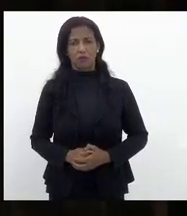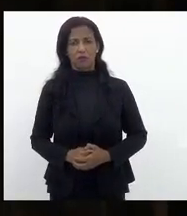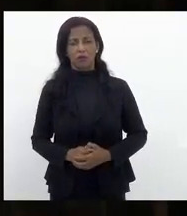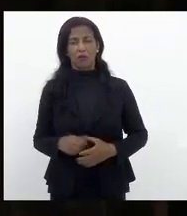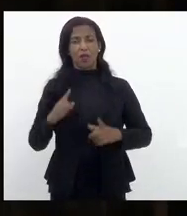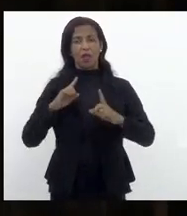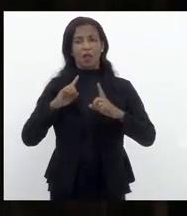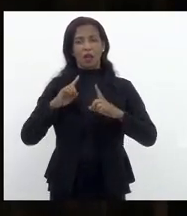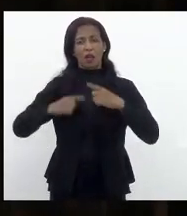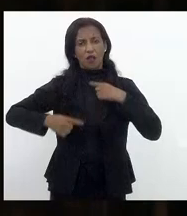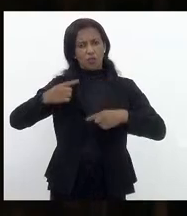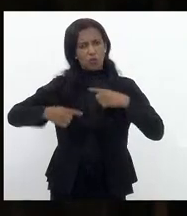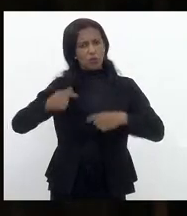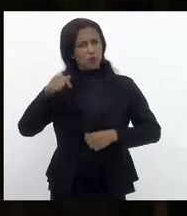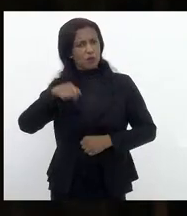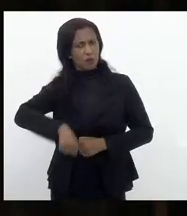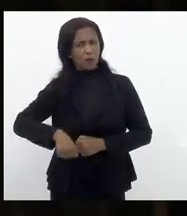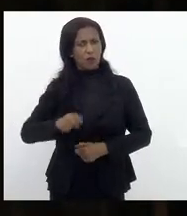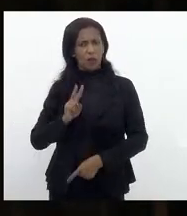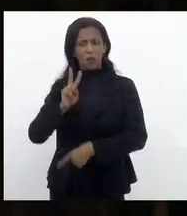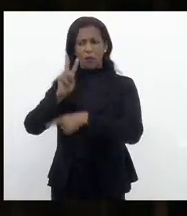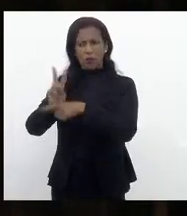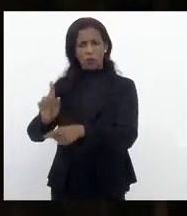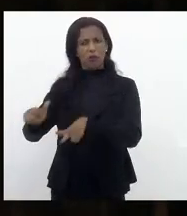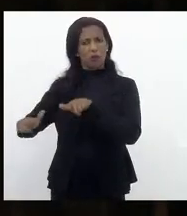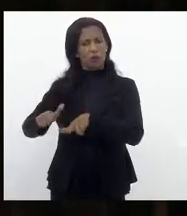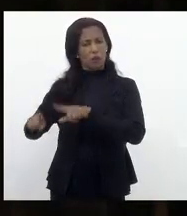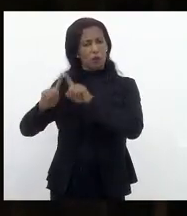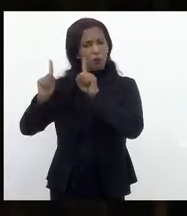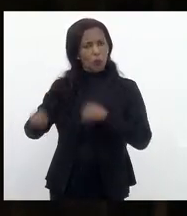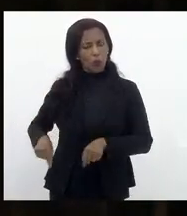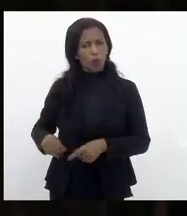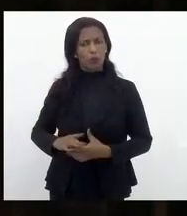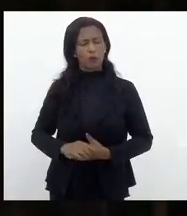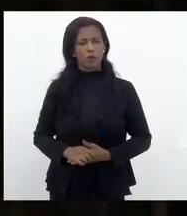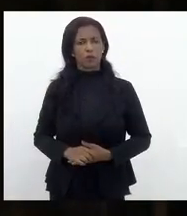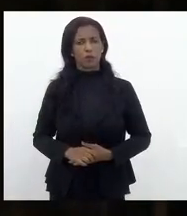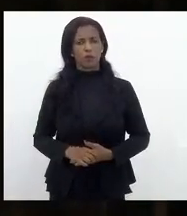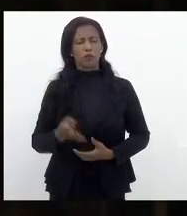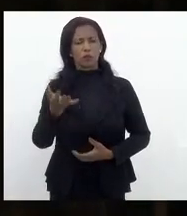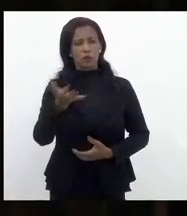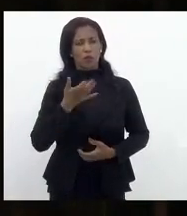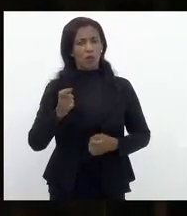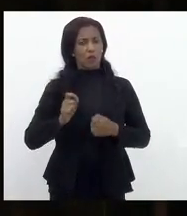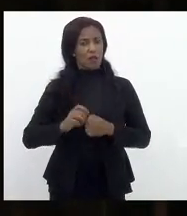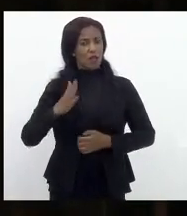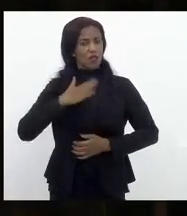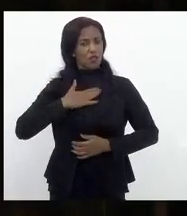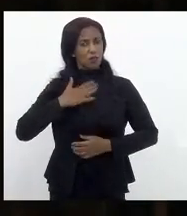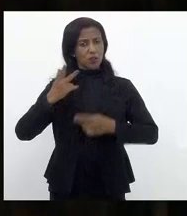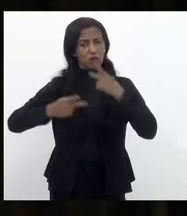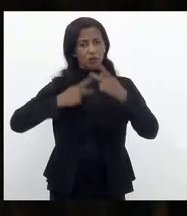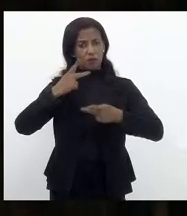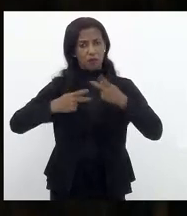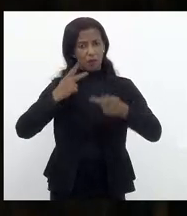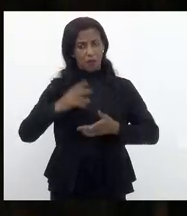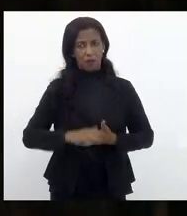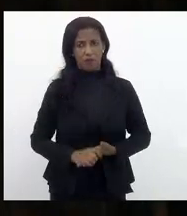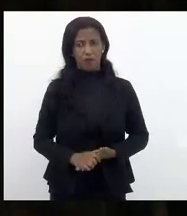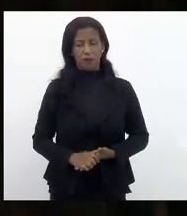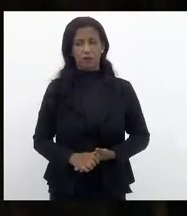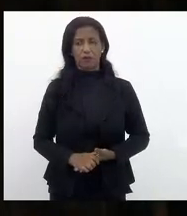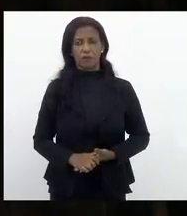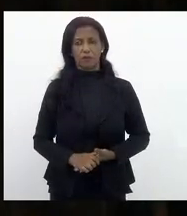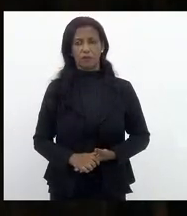e vai discussão aqui defesa do servidor público eu quero fazer as minhas palavras e